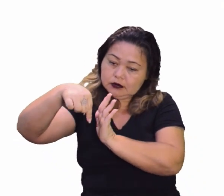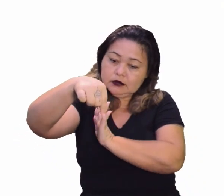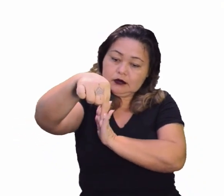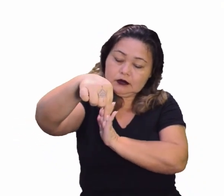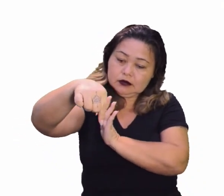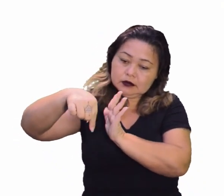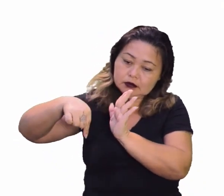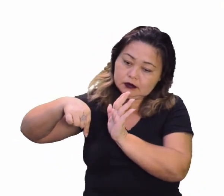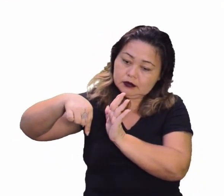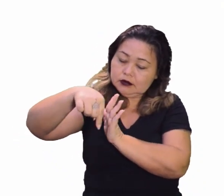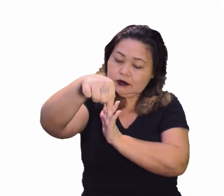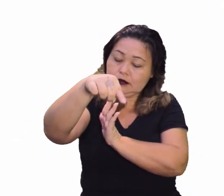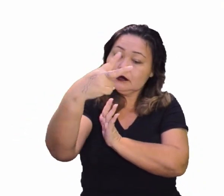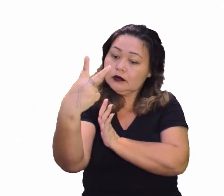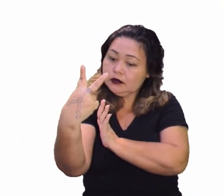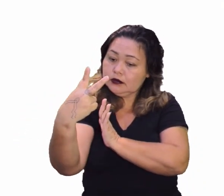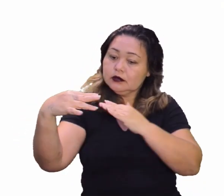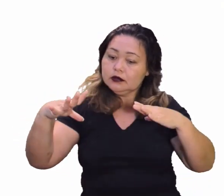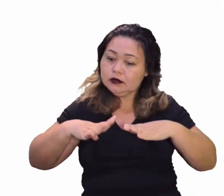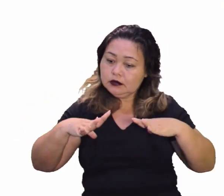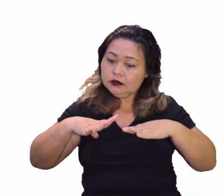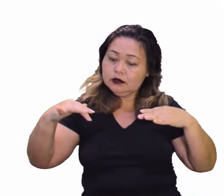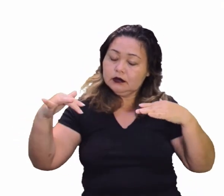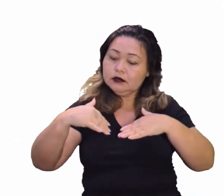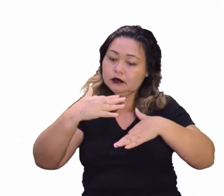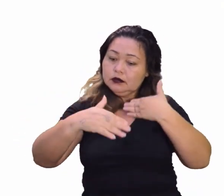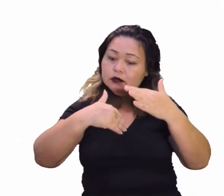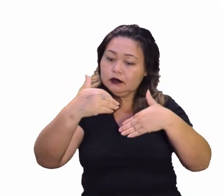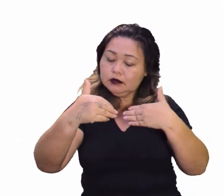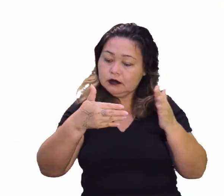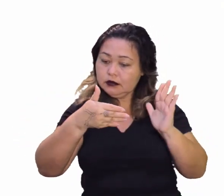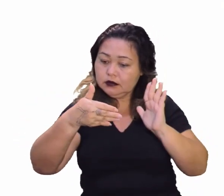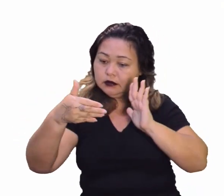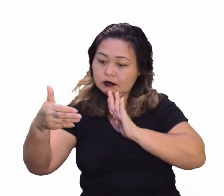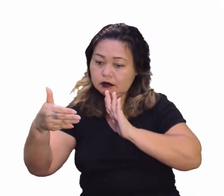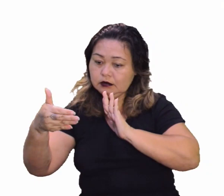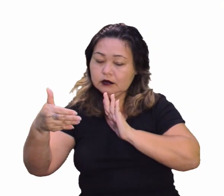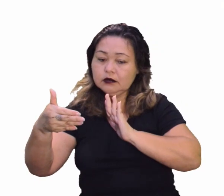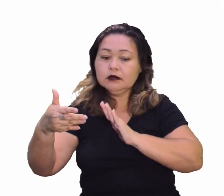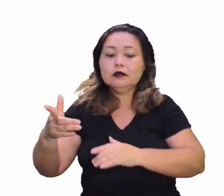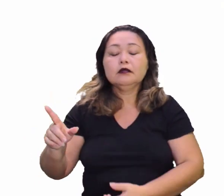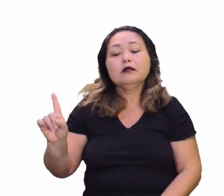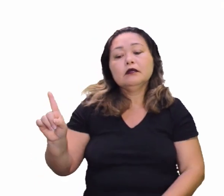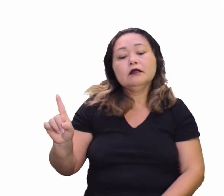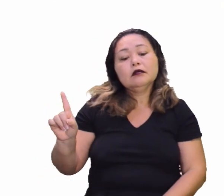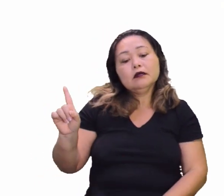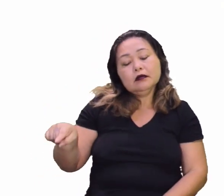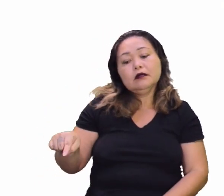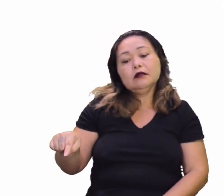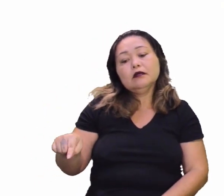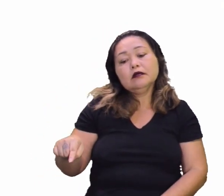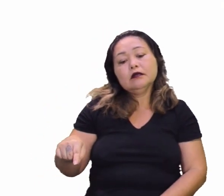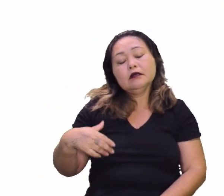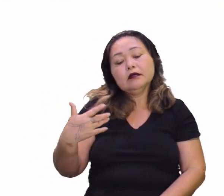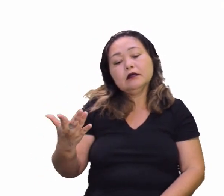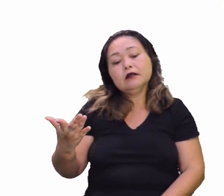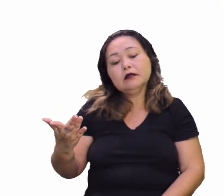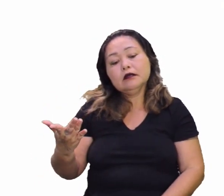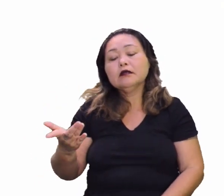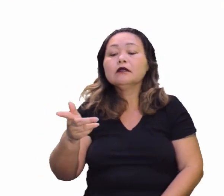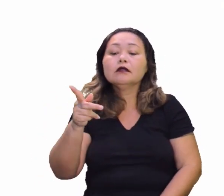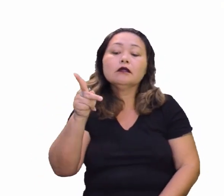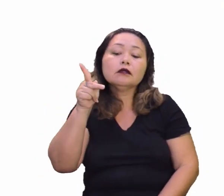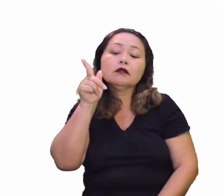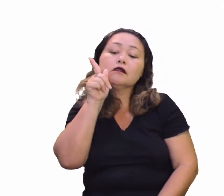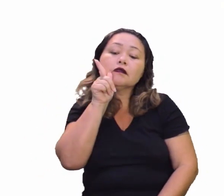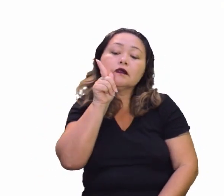Madeira-Mamoré. E foram essas duas cidades que se desenvolveram nesse período com os habitantes. E, obviamente, estamos falando